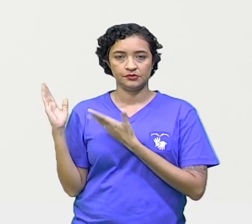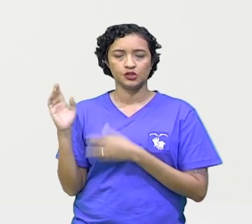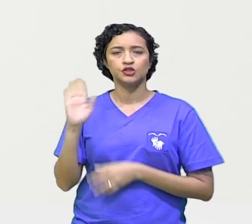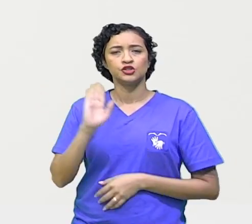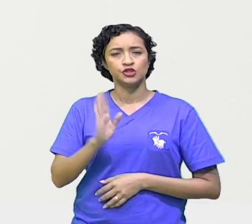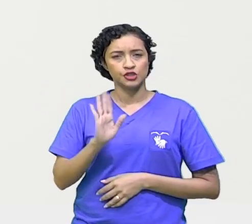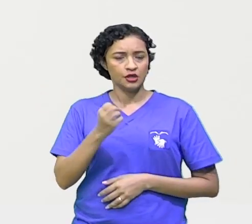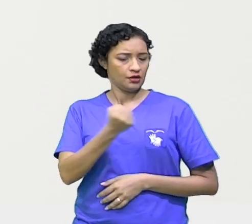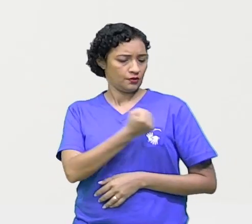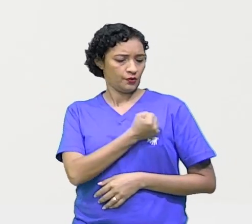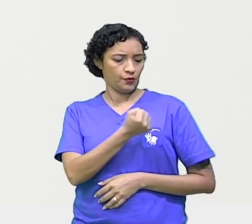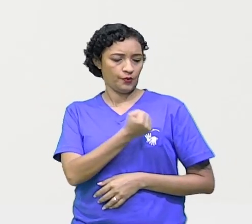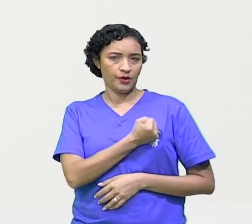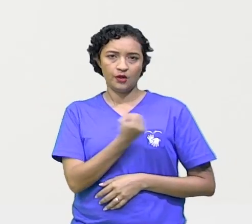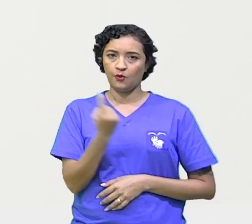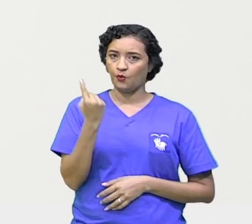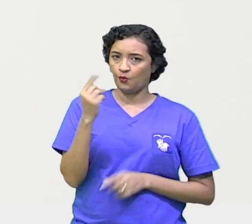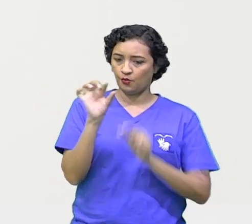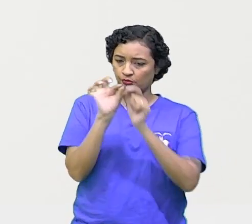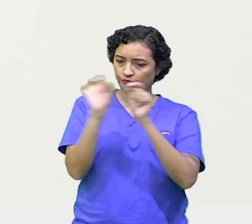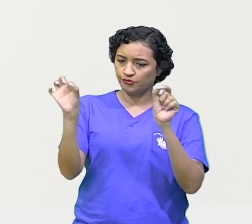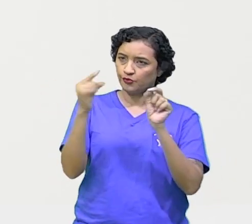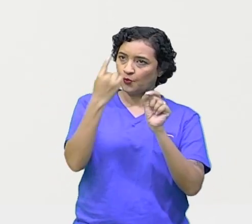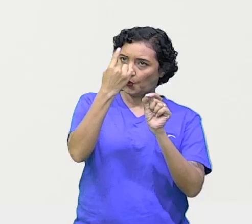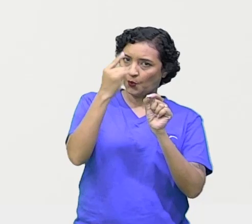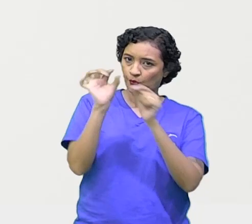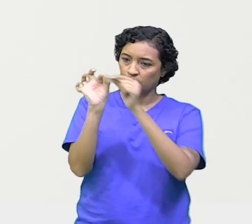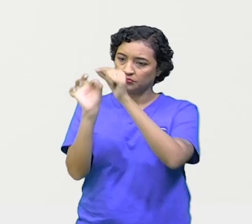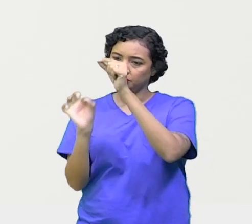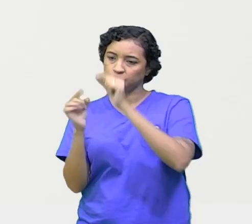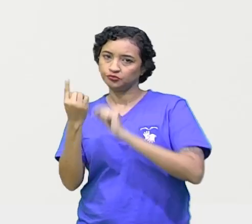1 centímetro e 1 centímetro, correto?